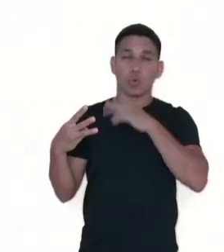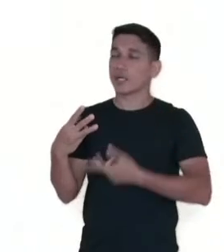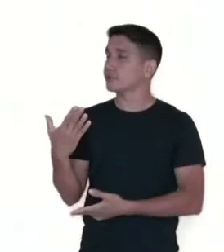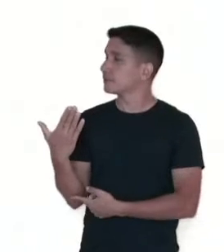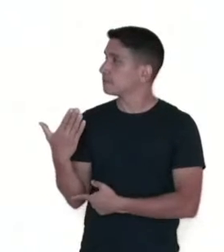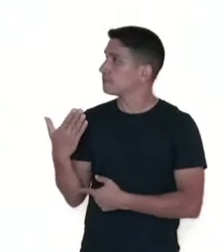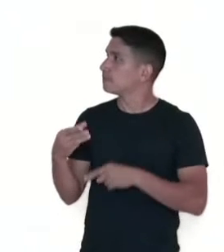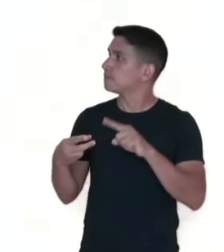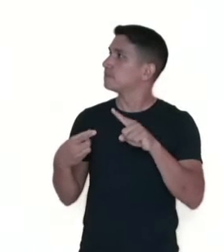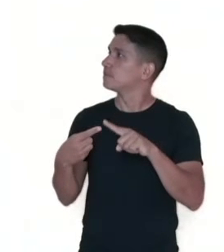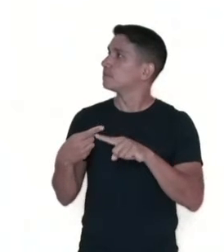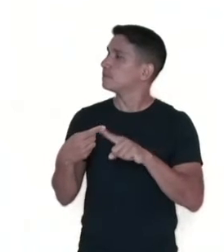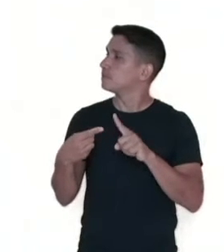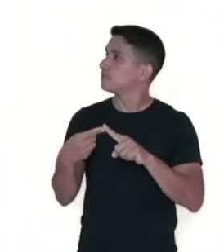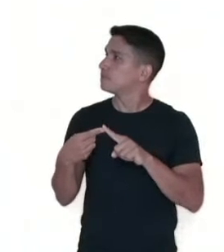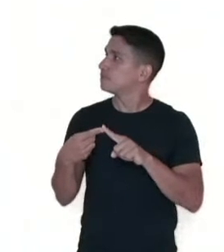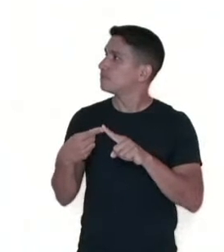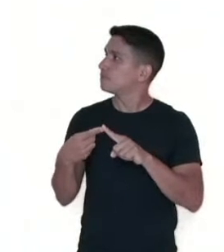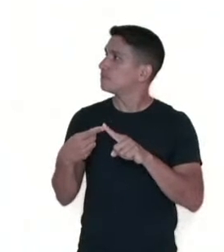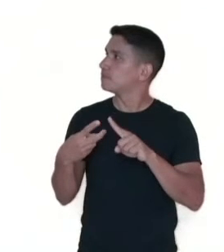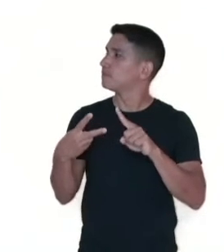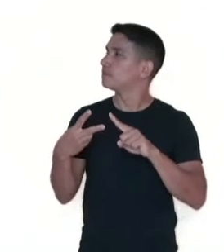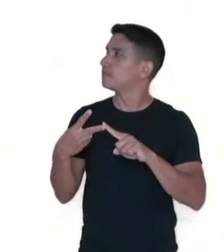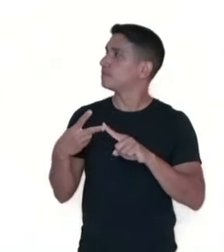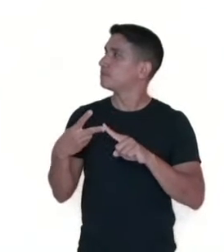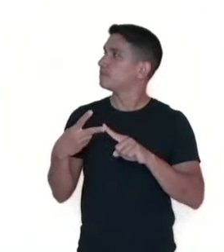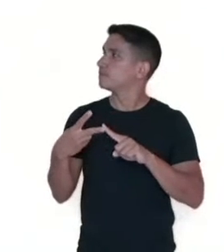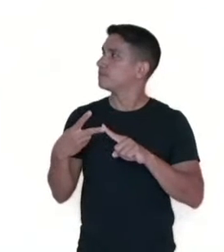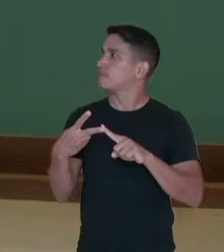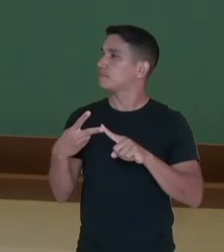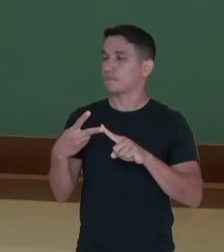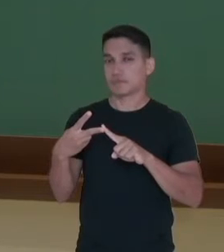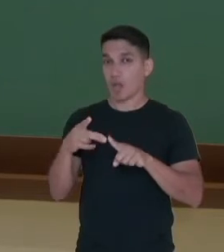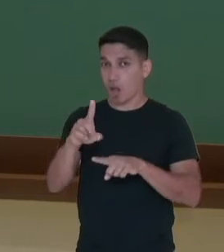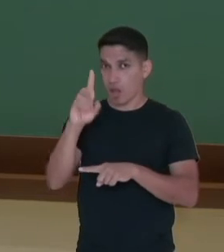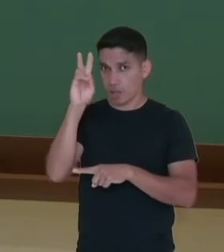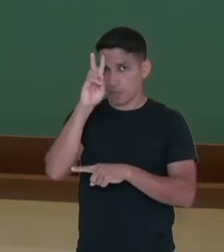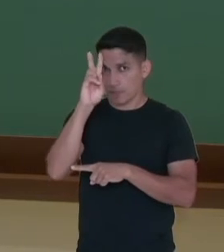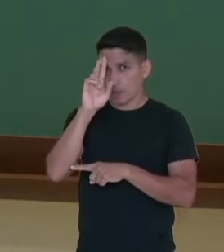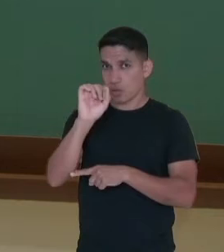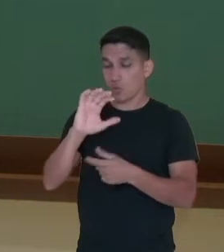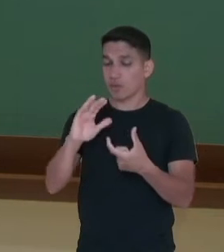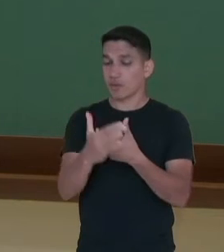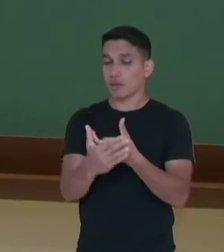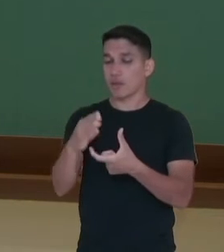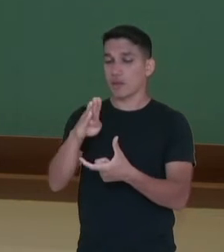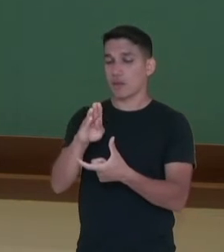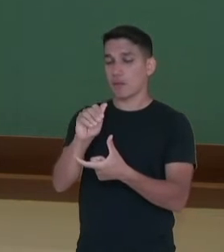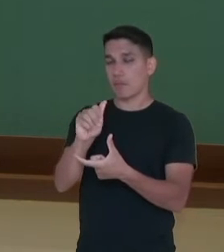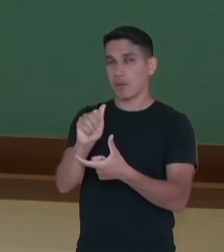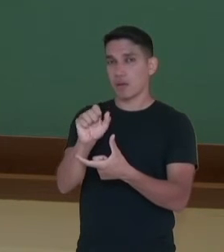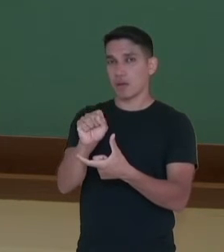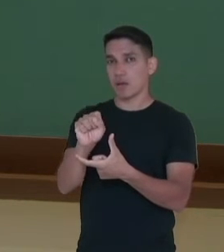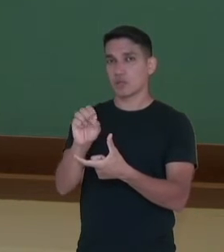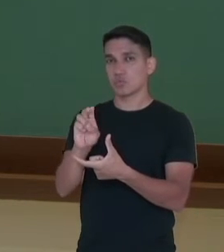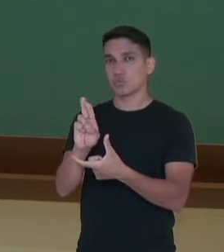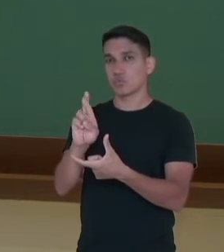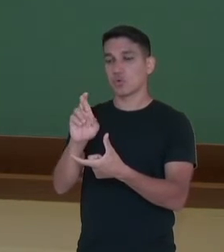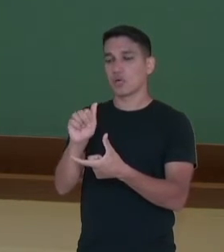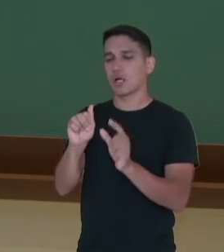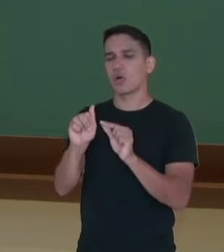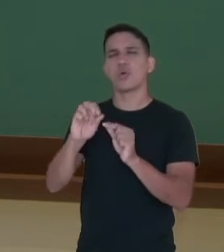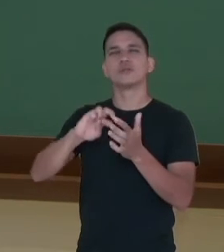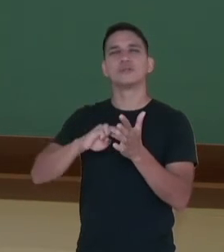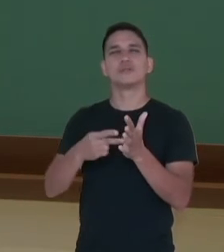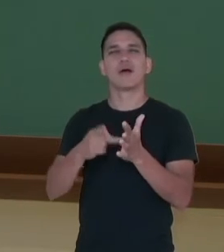dormir pouco, comer comida basura, retomando aqui o termo, né? Comida que não faz